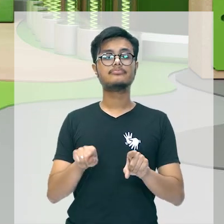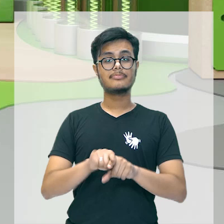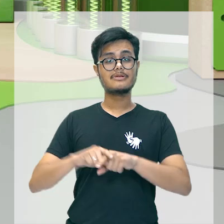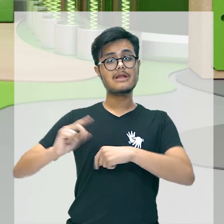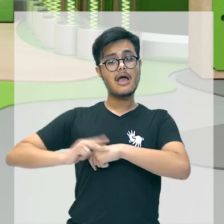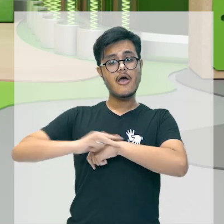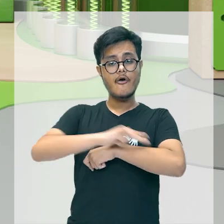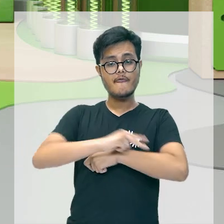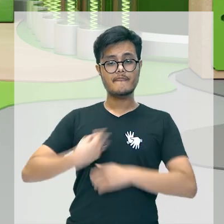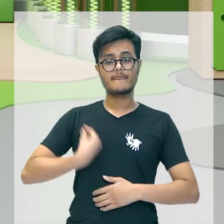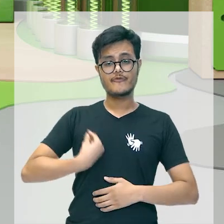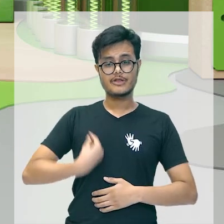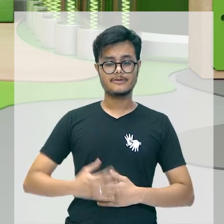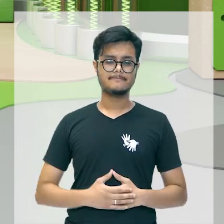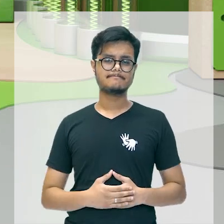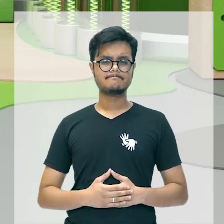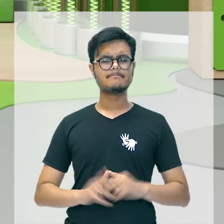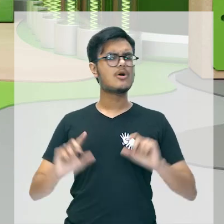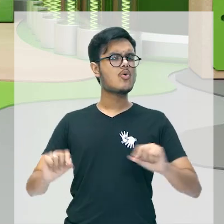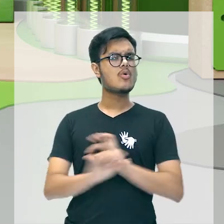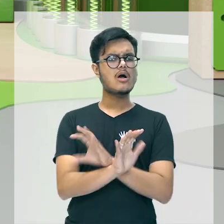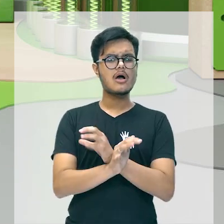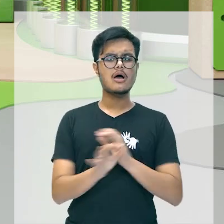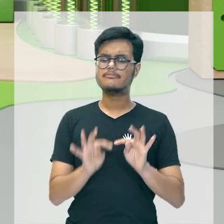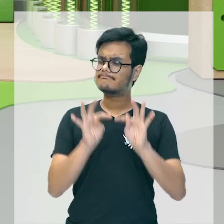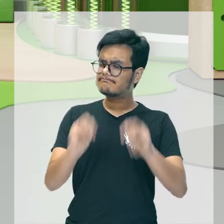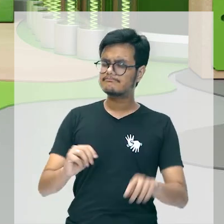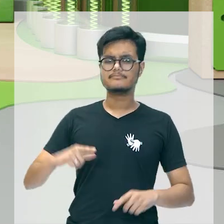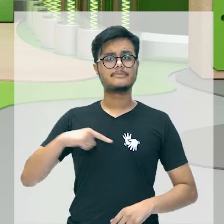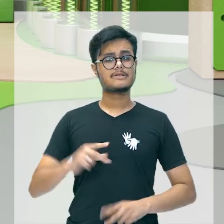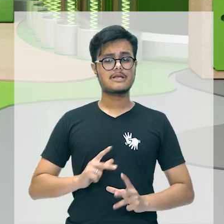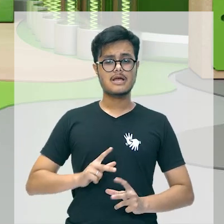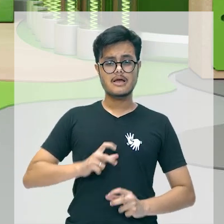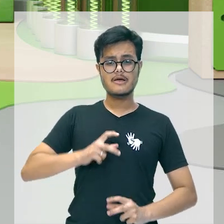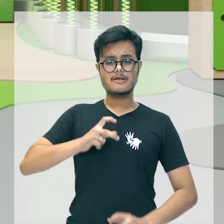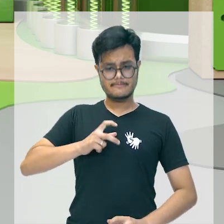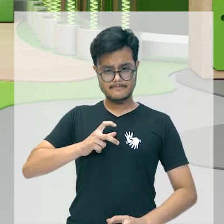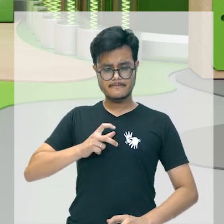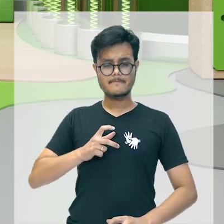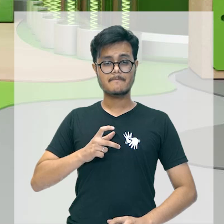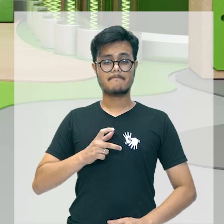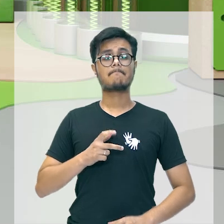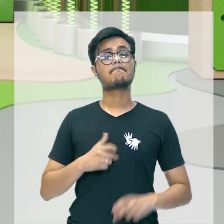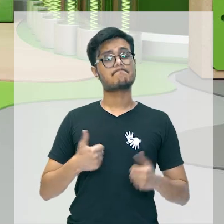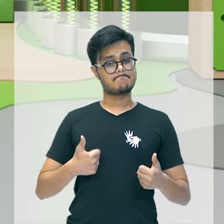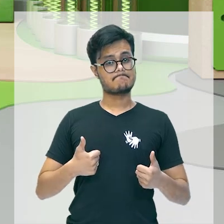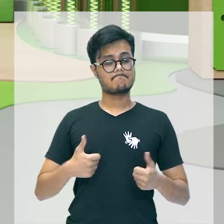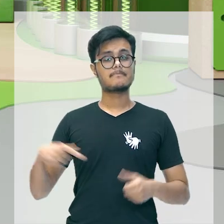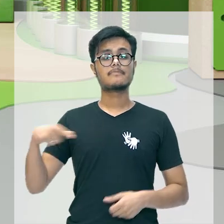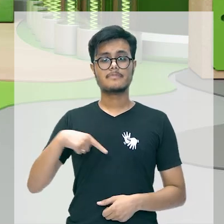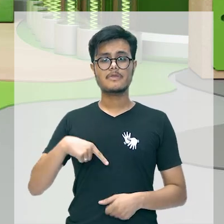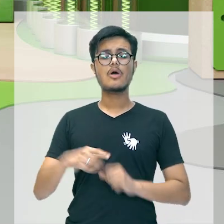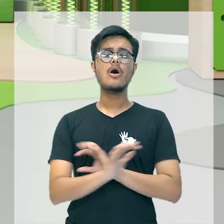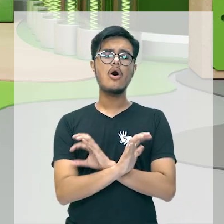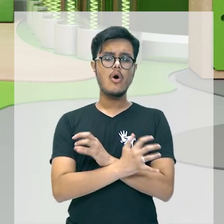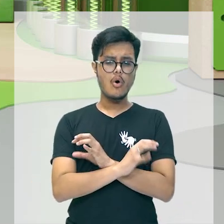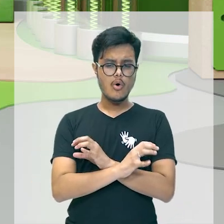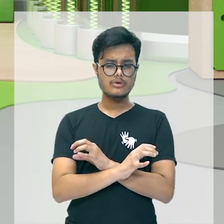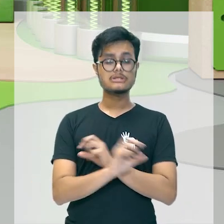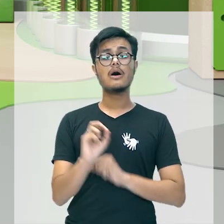né? Então, o que são animais vertebrados? São todos aqueles que possuem uma coluna vertebral, seja ela